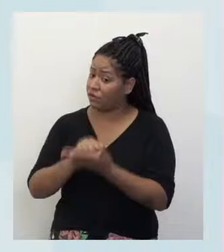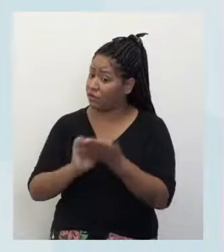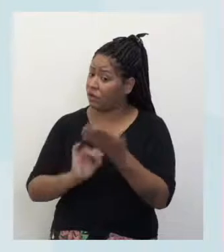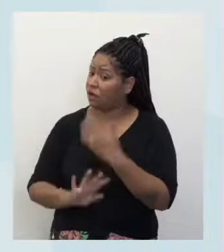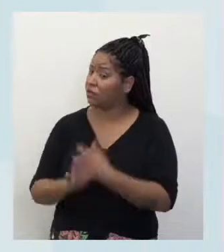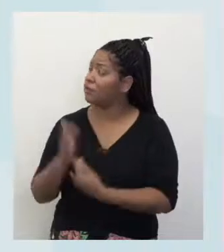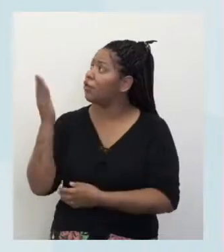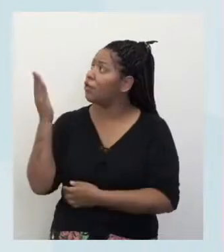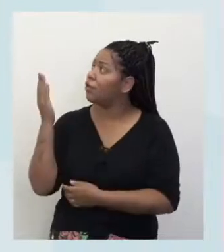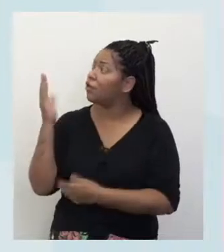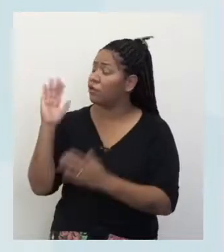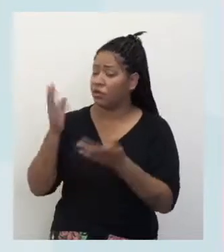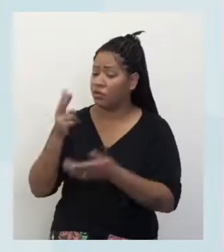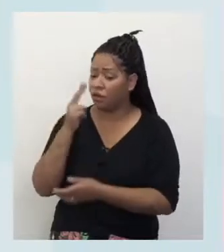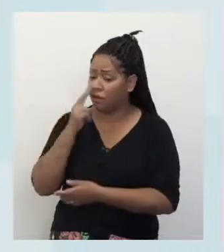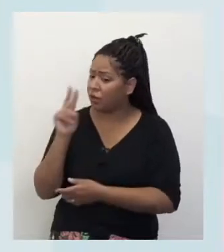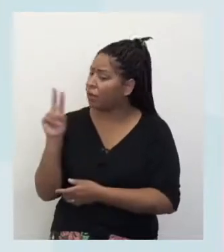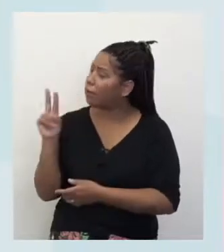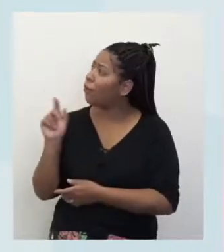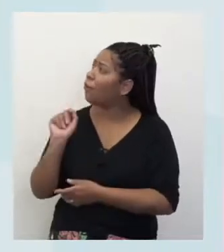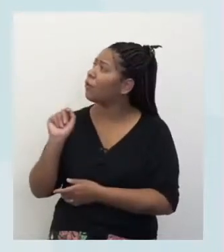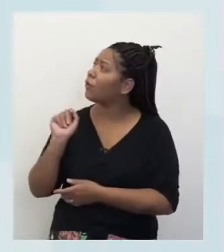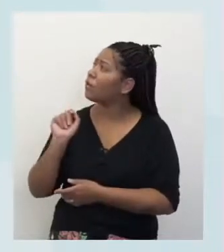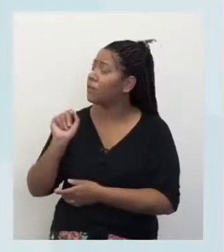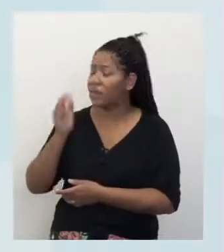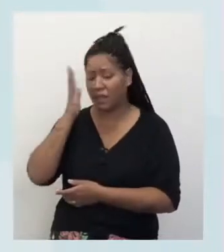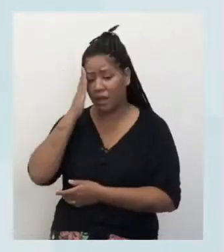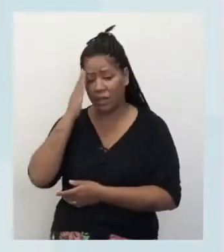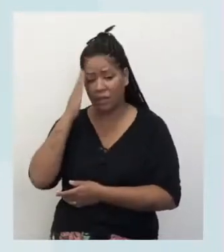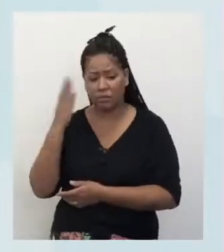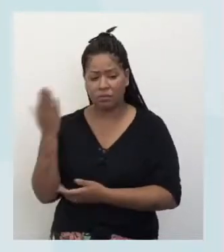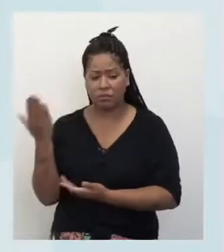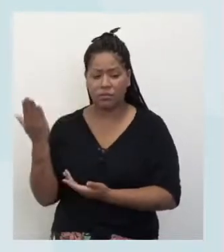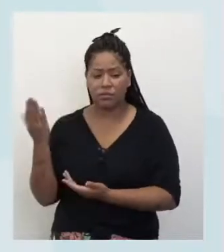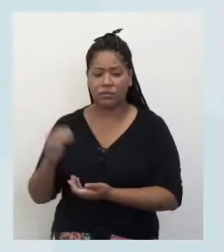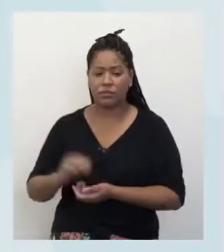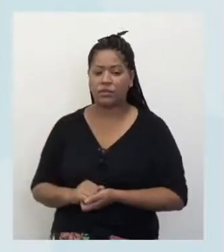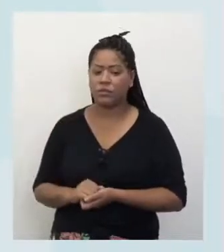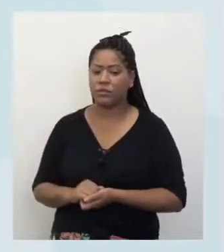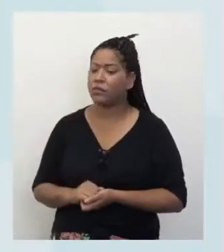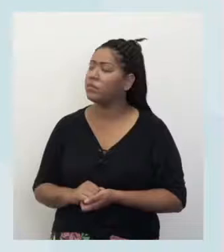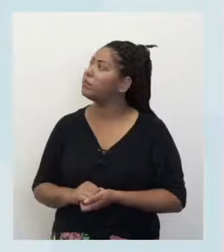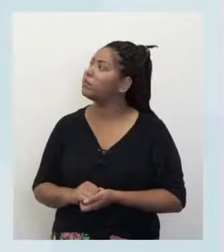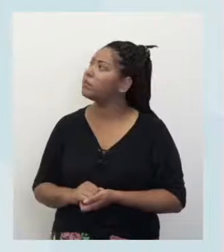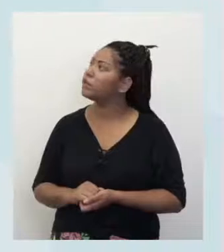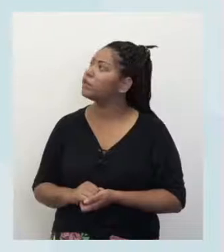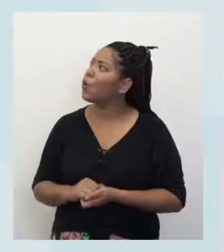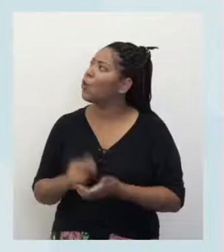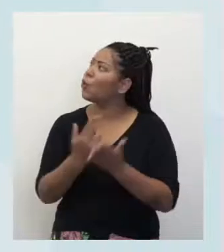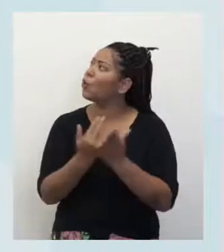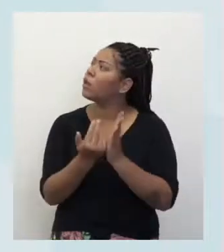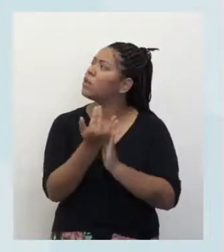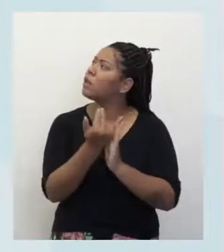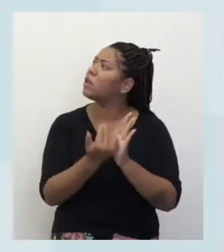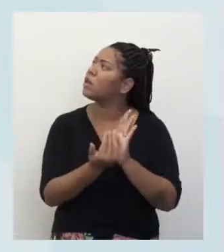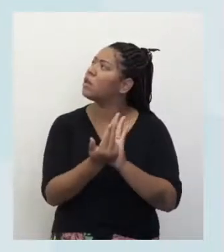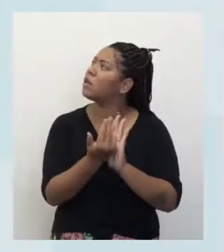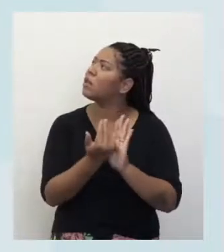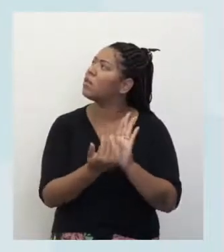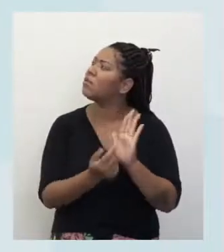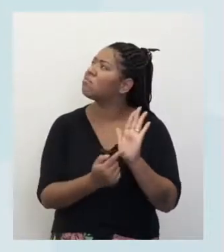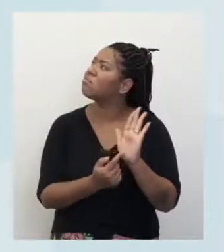já viu essa imagem antes? O que você sabe sobre isso? O desenho ali é